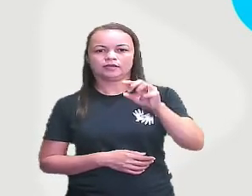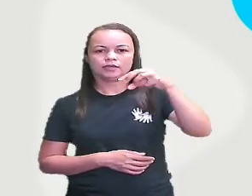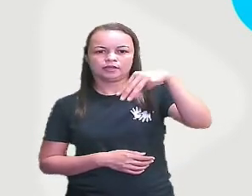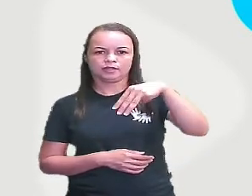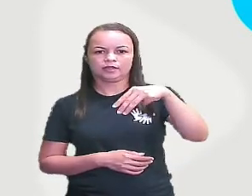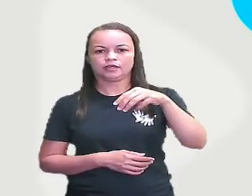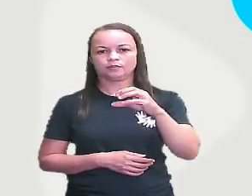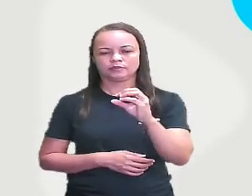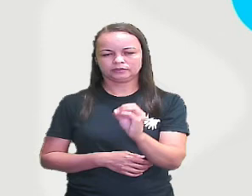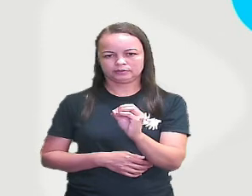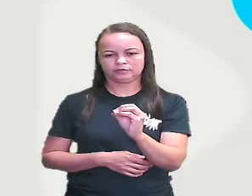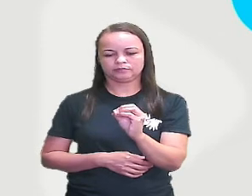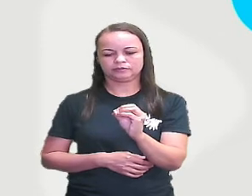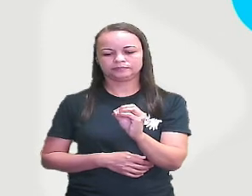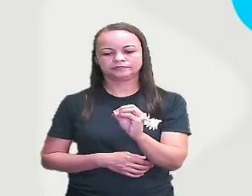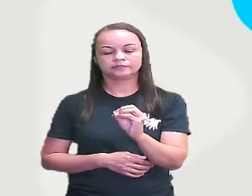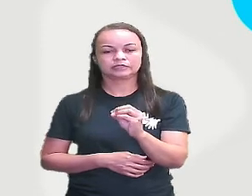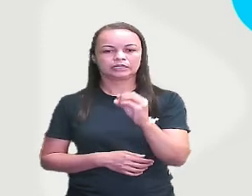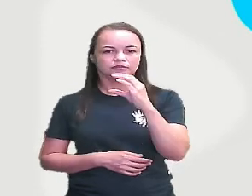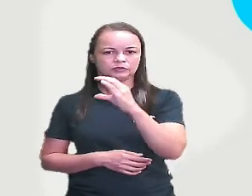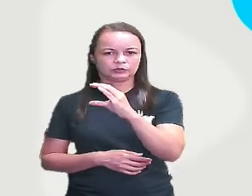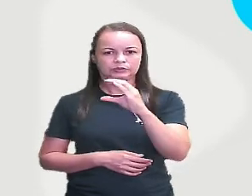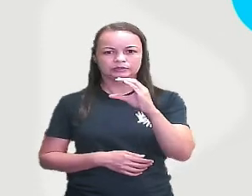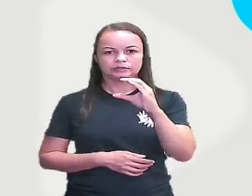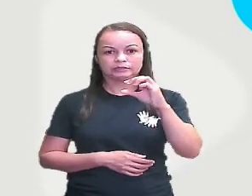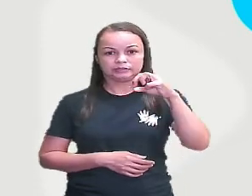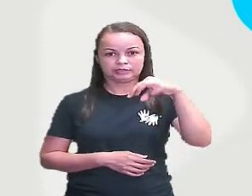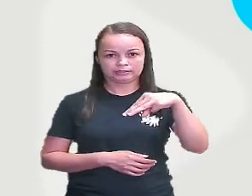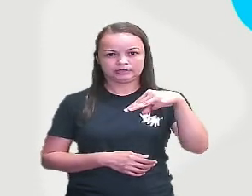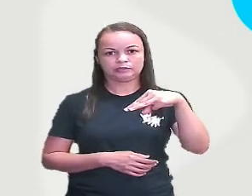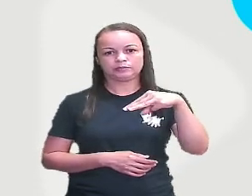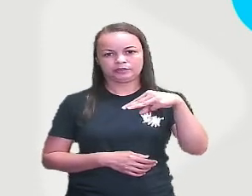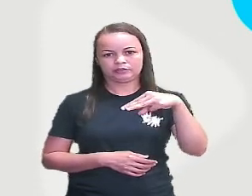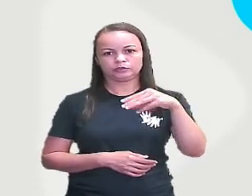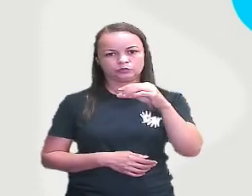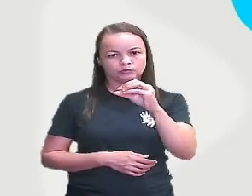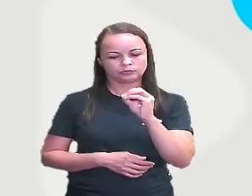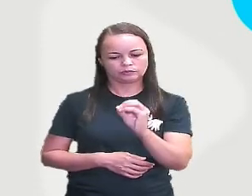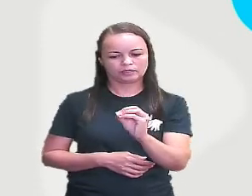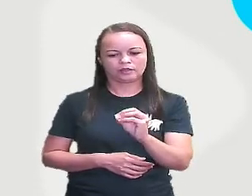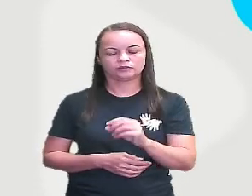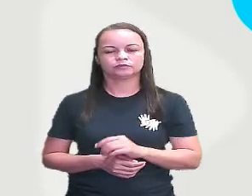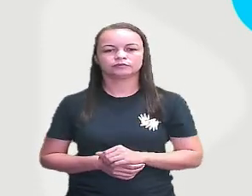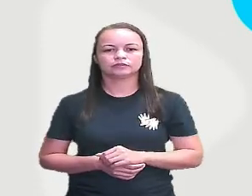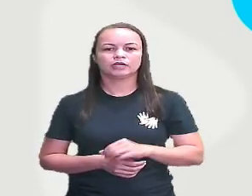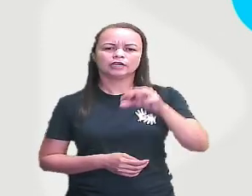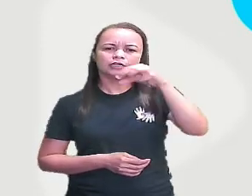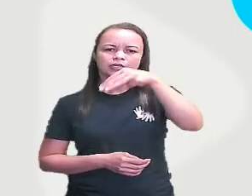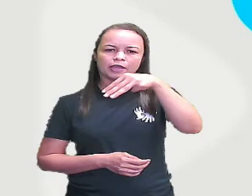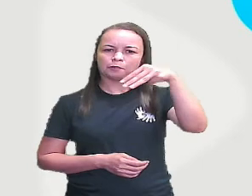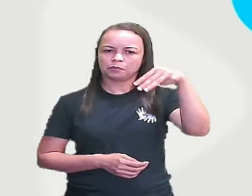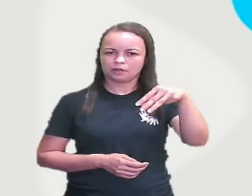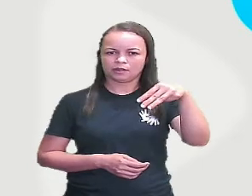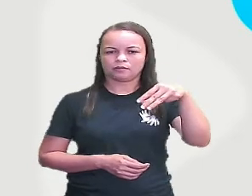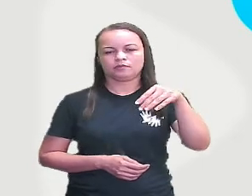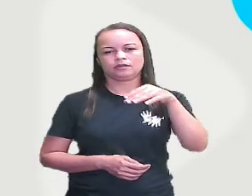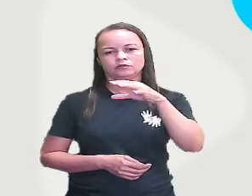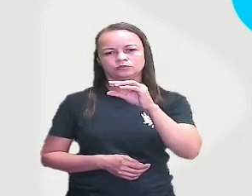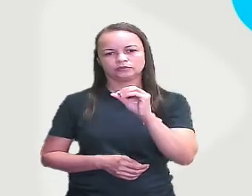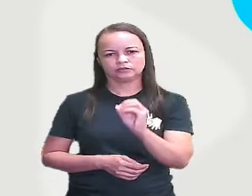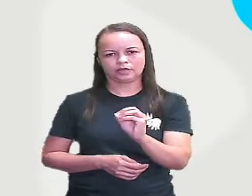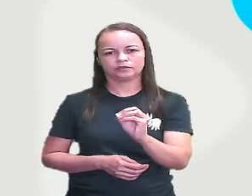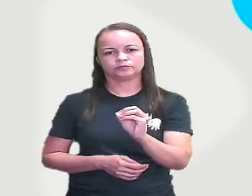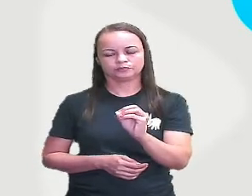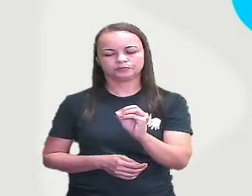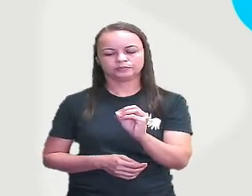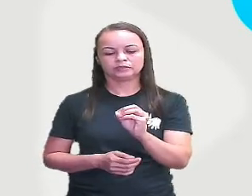zero na casa do decímetro, outro zero na casa do centímetro e o zero na casa do